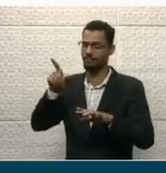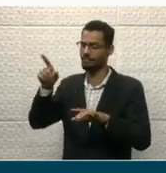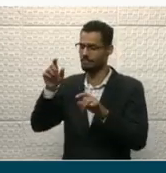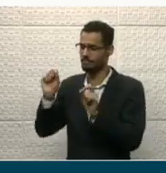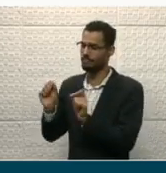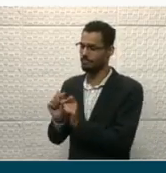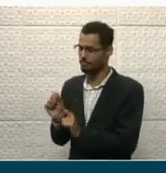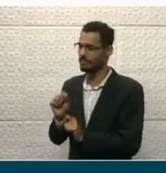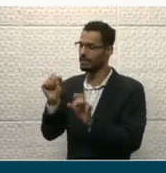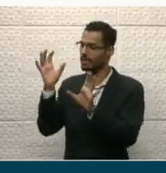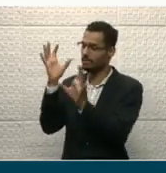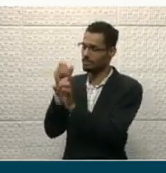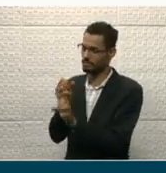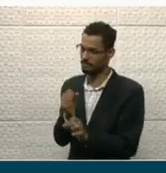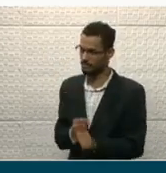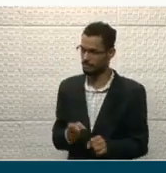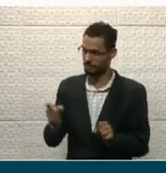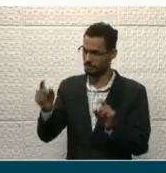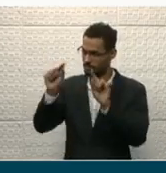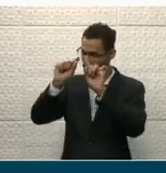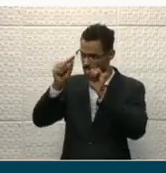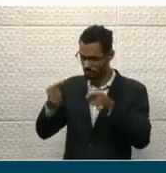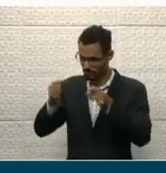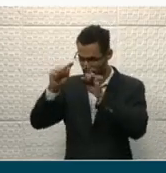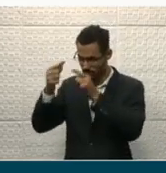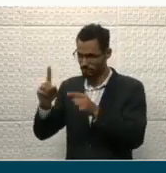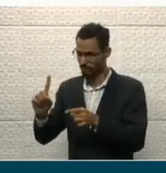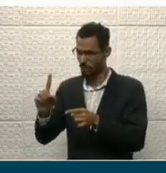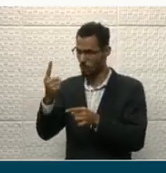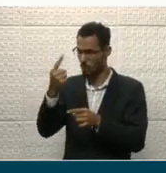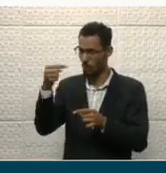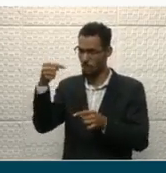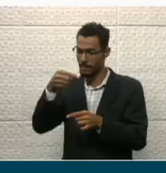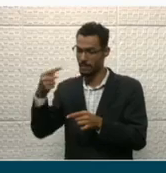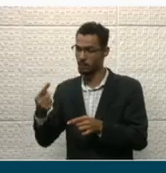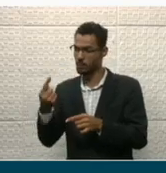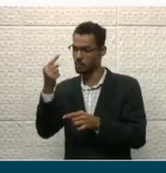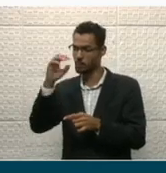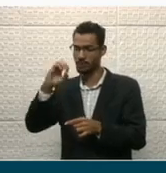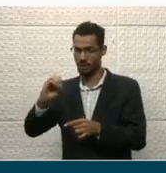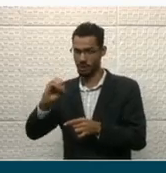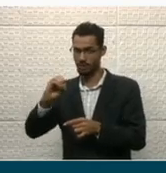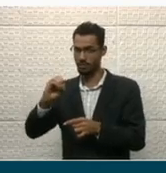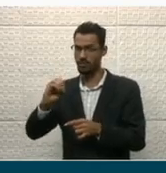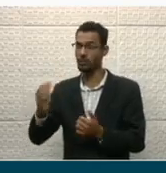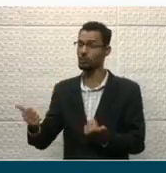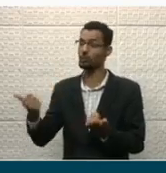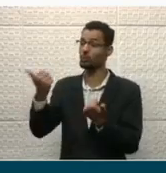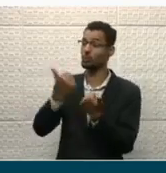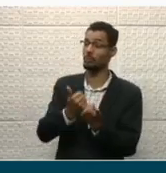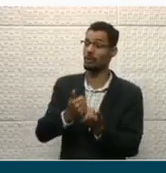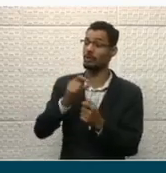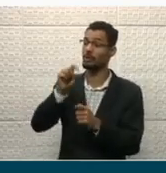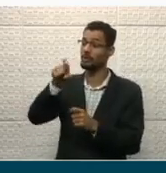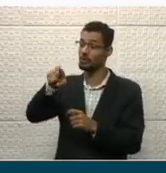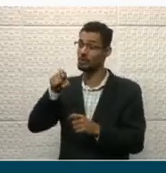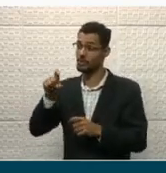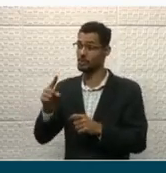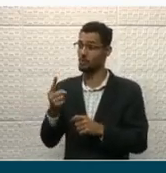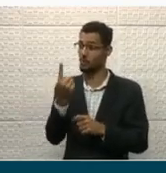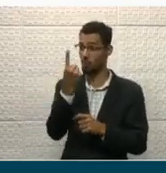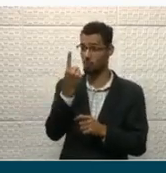podemos calcular a imagem do vetor 1, menos 1, 0, substituindo x por